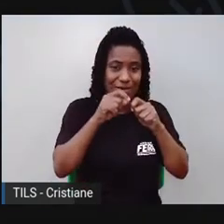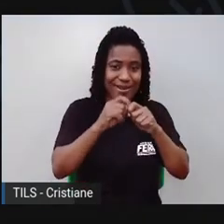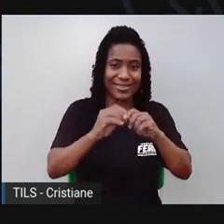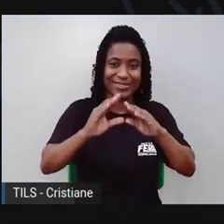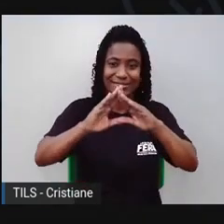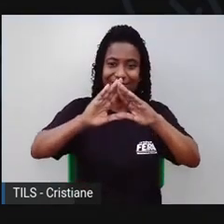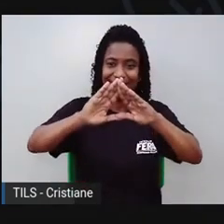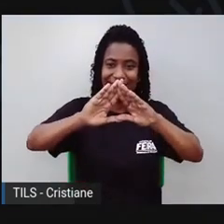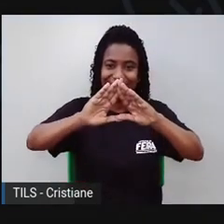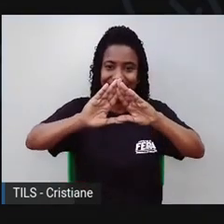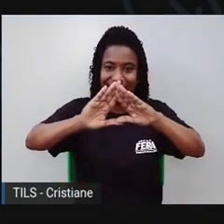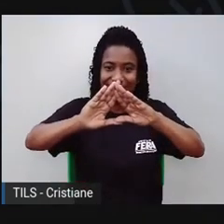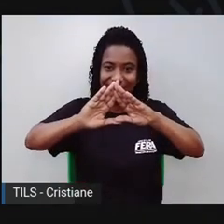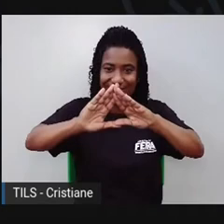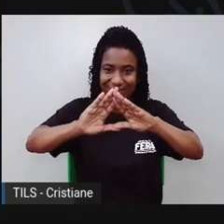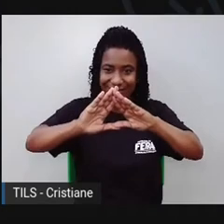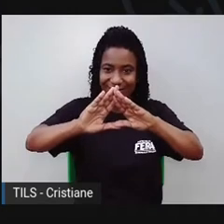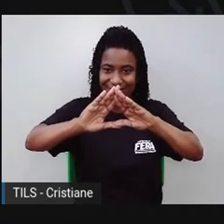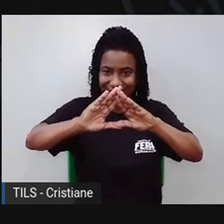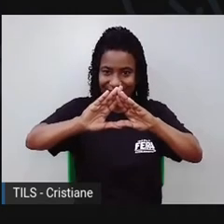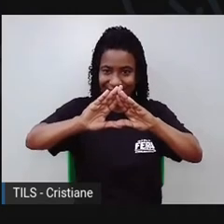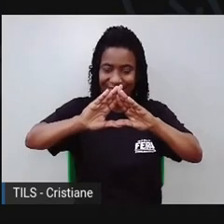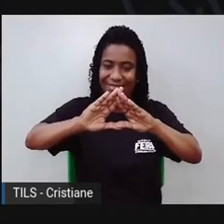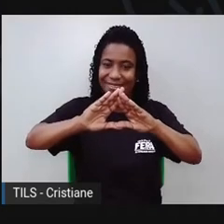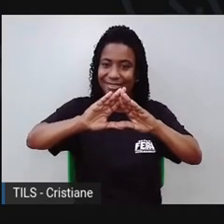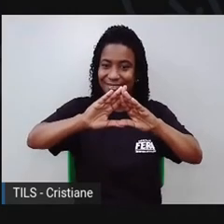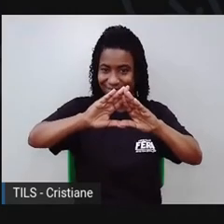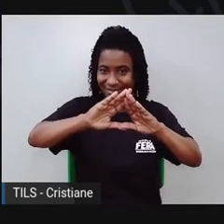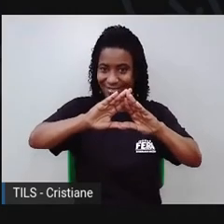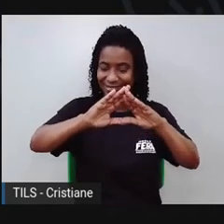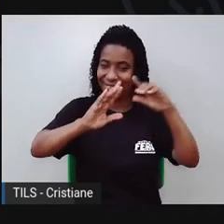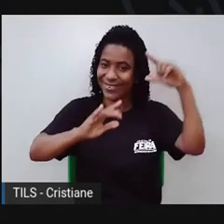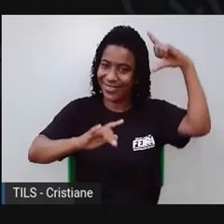Um triângulozinho. E vamos colocar